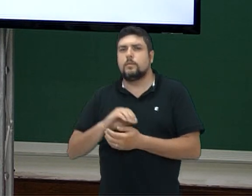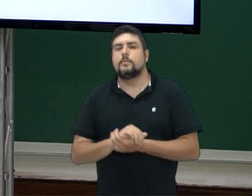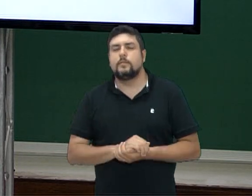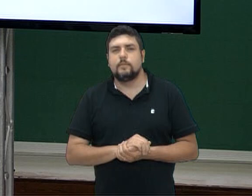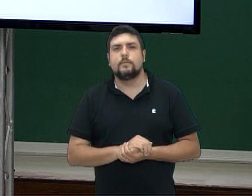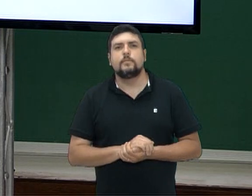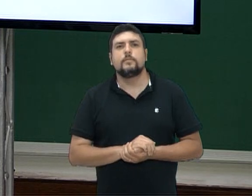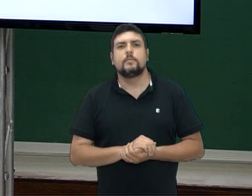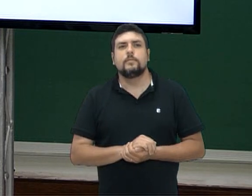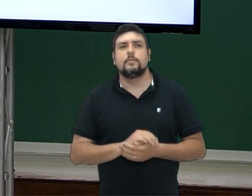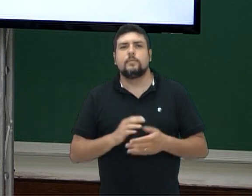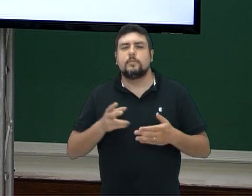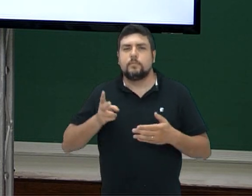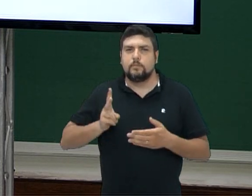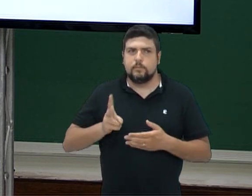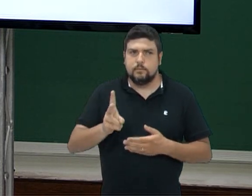vamos,